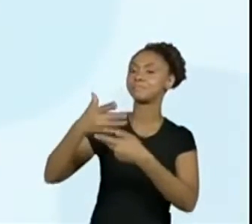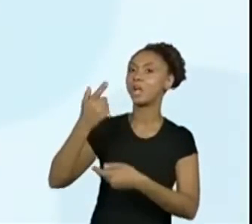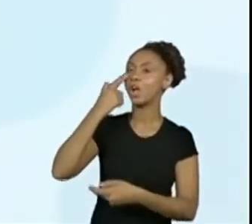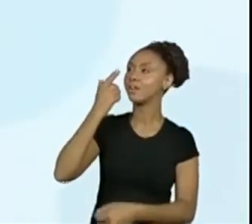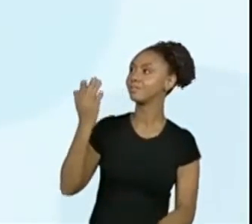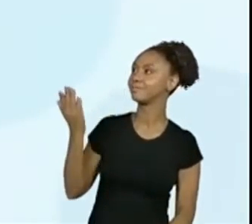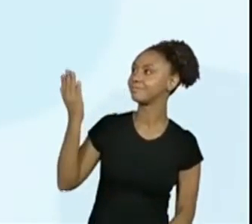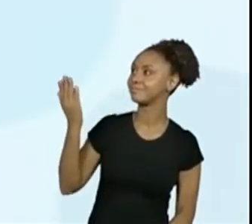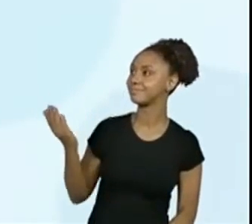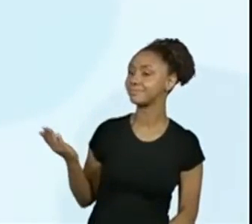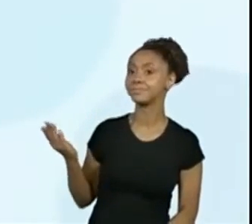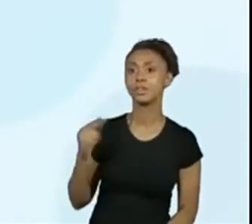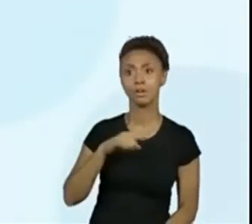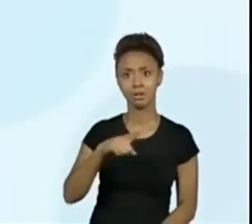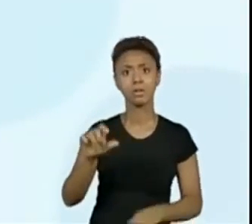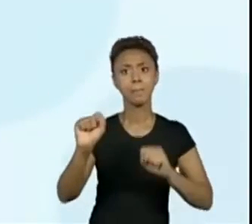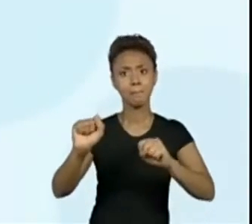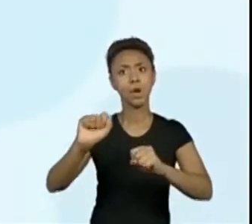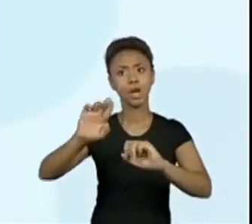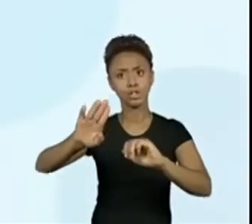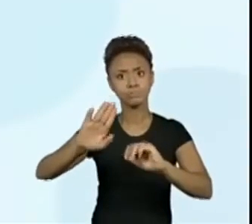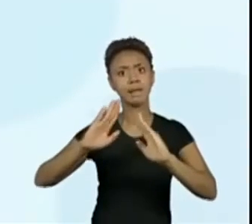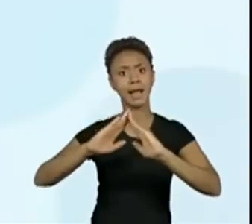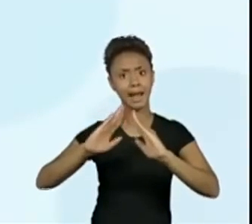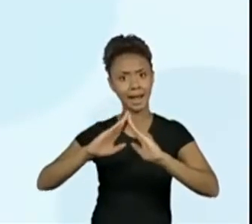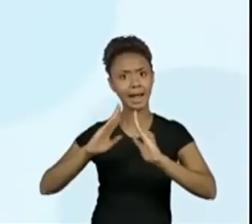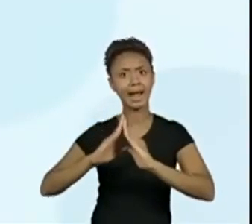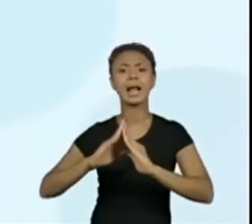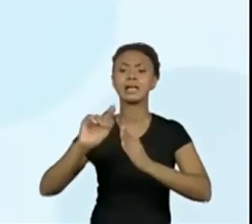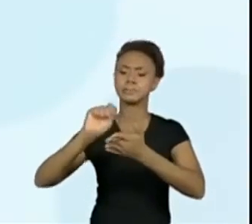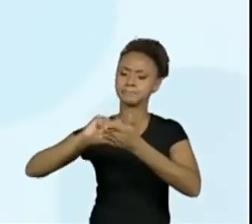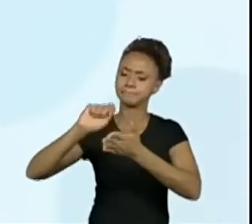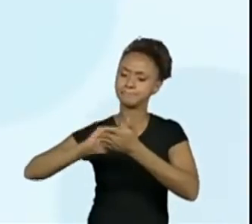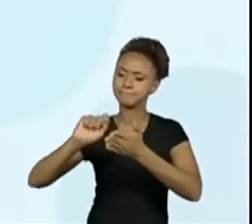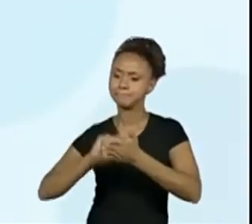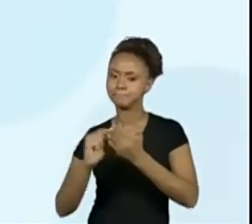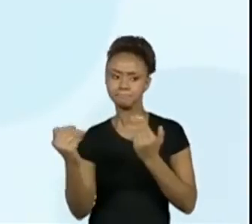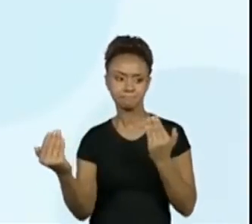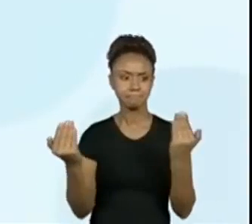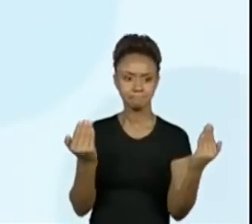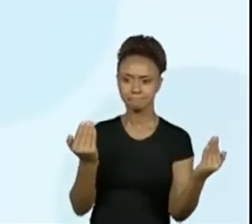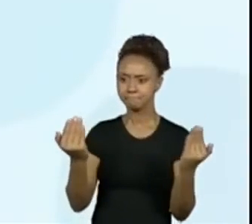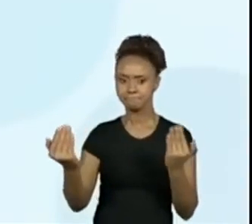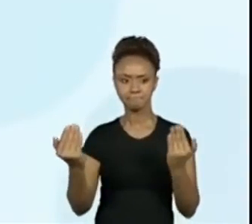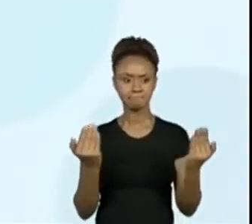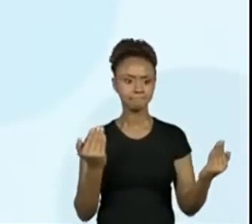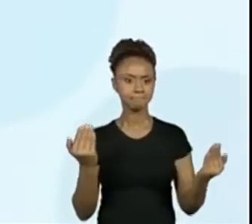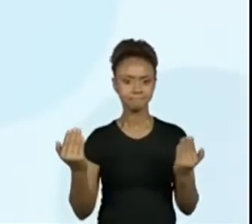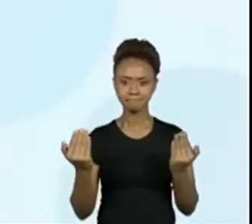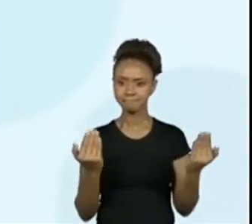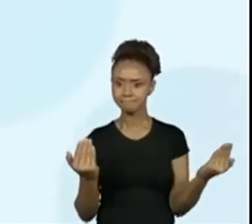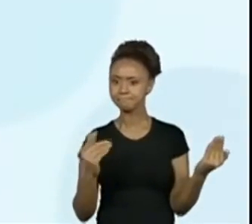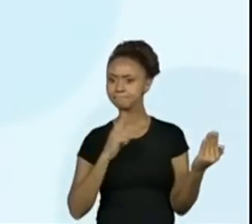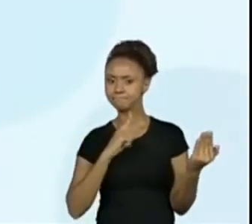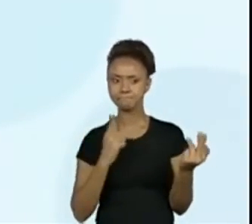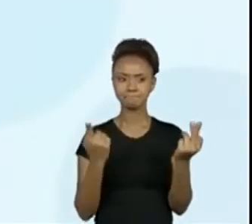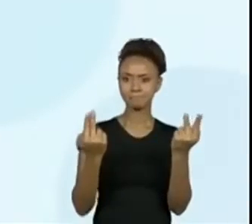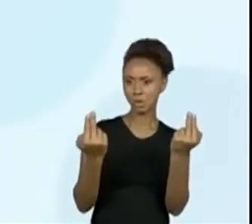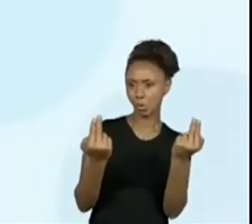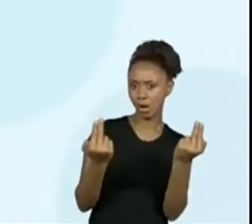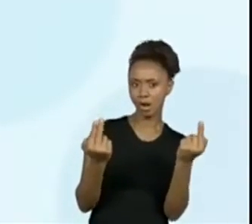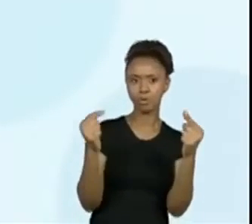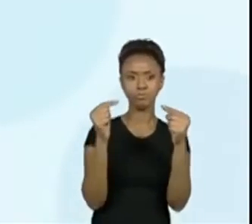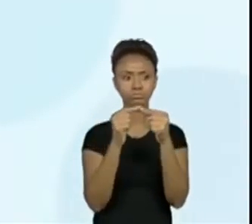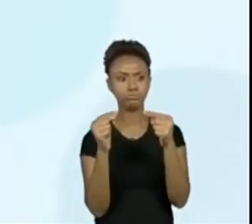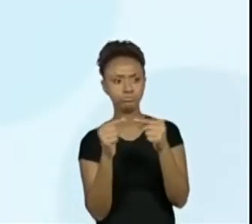E aí os estudantes podem continuar em casa aí, fazendo a listinha deles, verificando se os preços estão equivalentes no